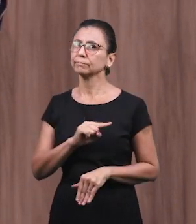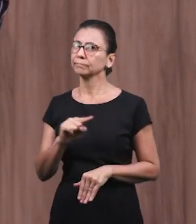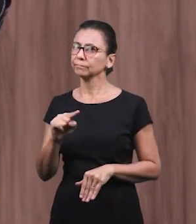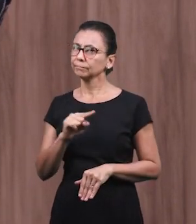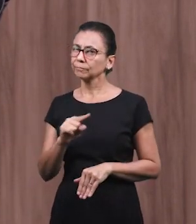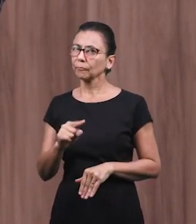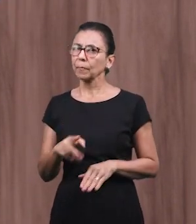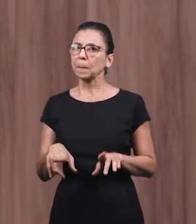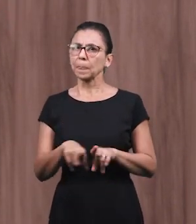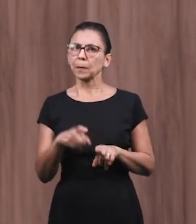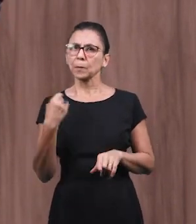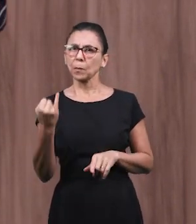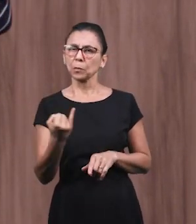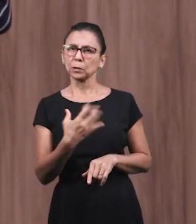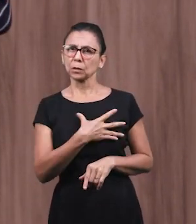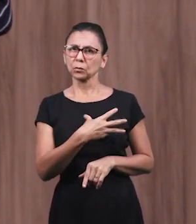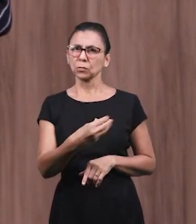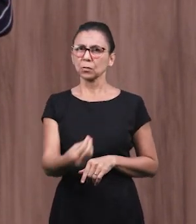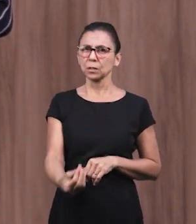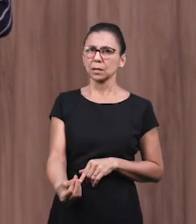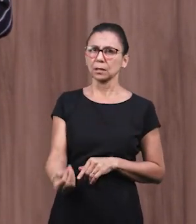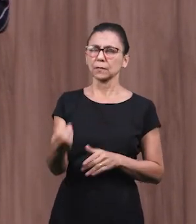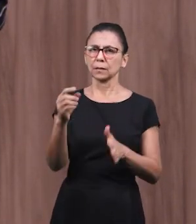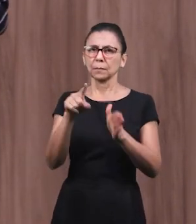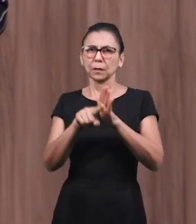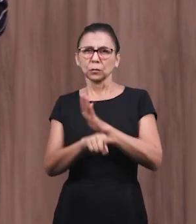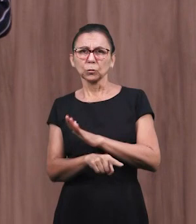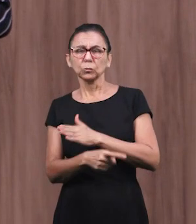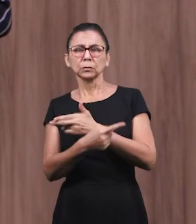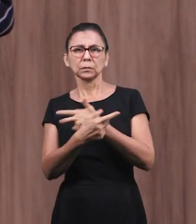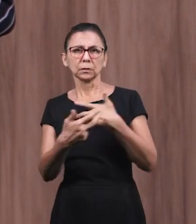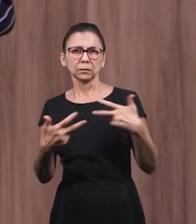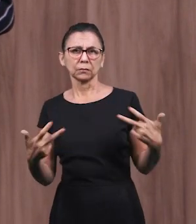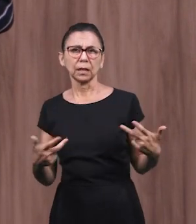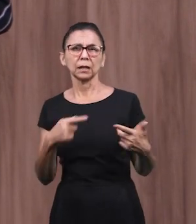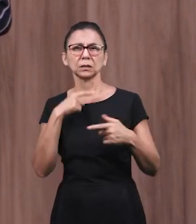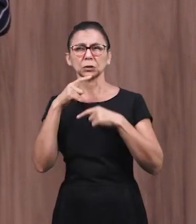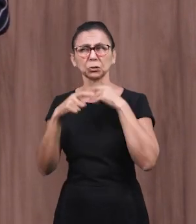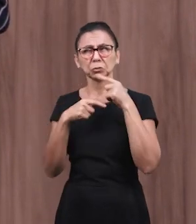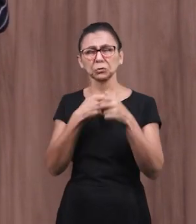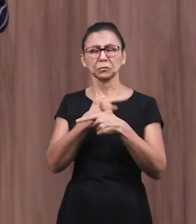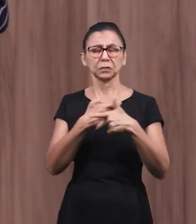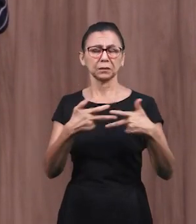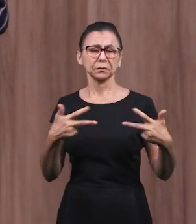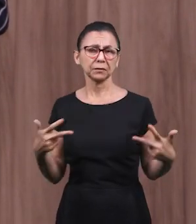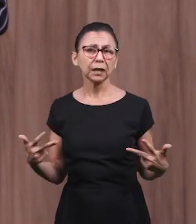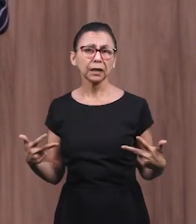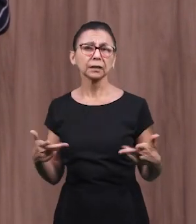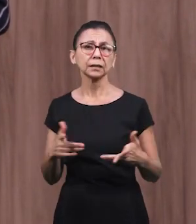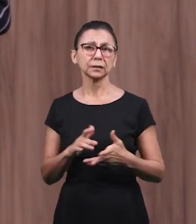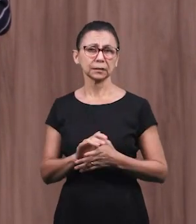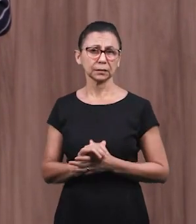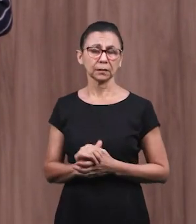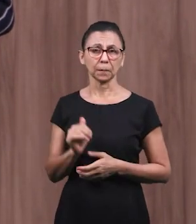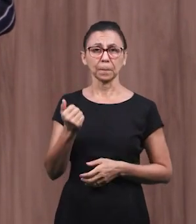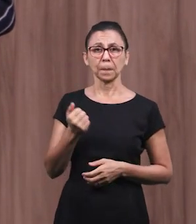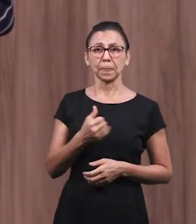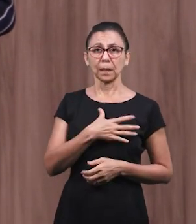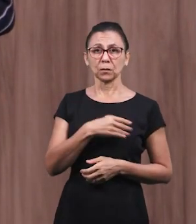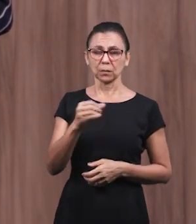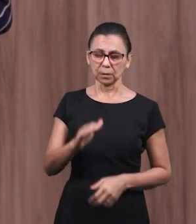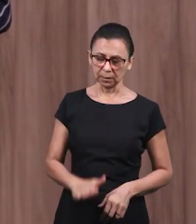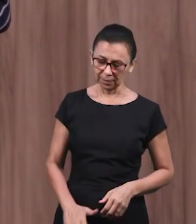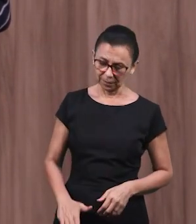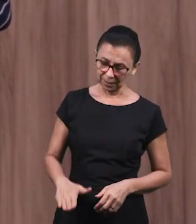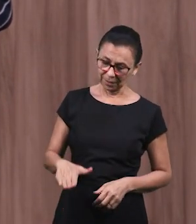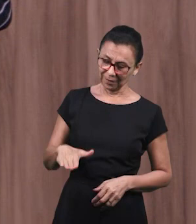sobre as demandas, dúvidas e medos que permeiam a nossa condição humana. Acompanhar o crescimento dos nossos filhos com os recursos